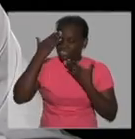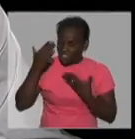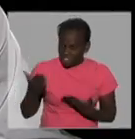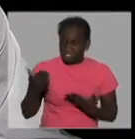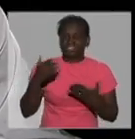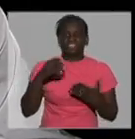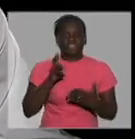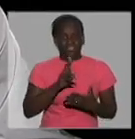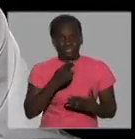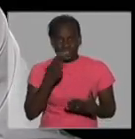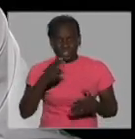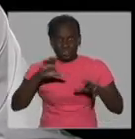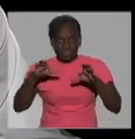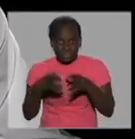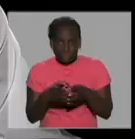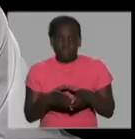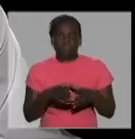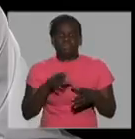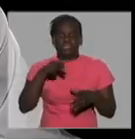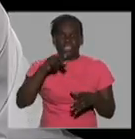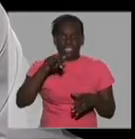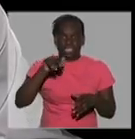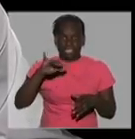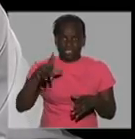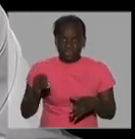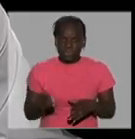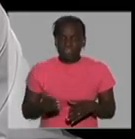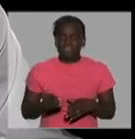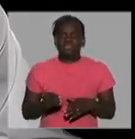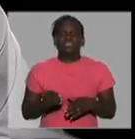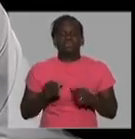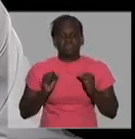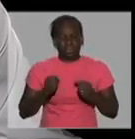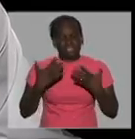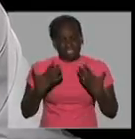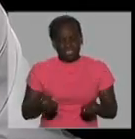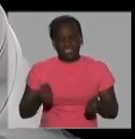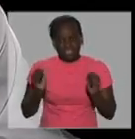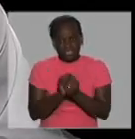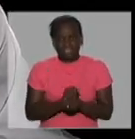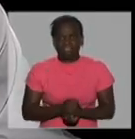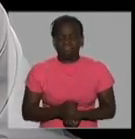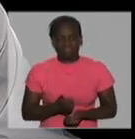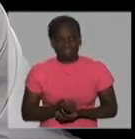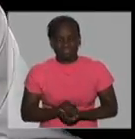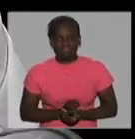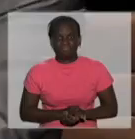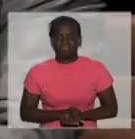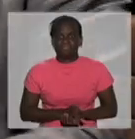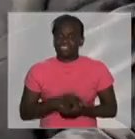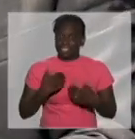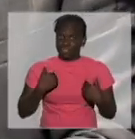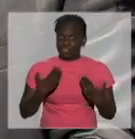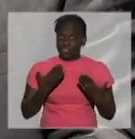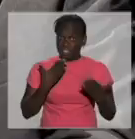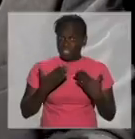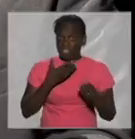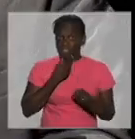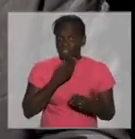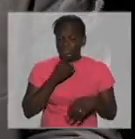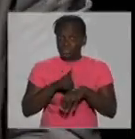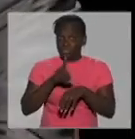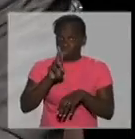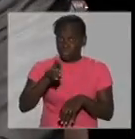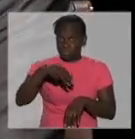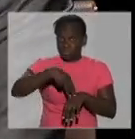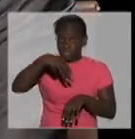que agradeço aí, em nome da equipe Nana e Nilo, e pode contar com a gente. É isso aí. Eu conversei